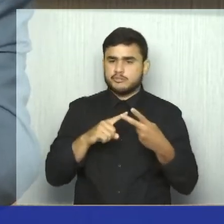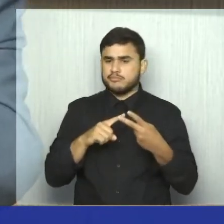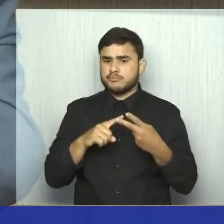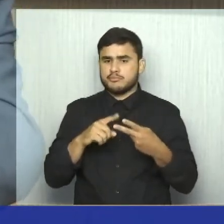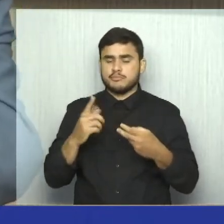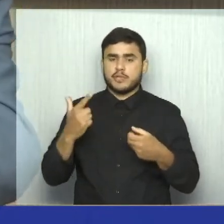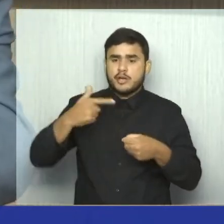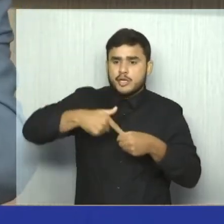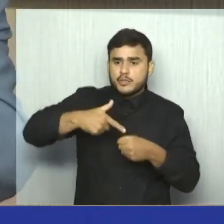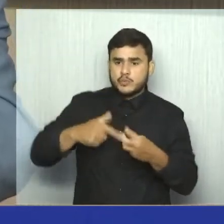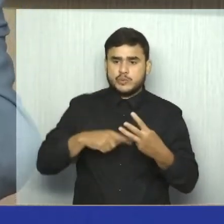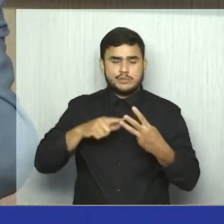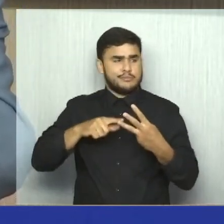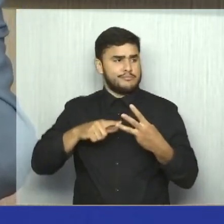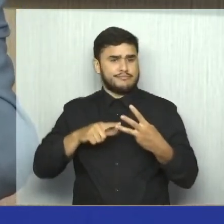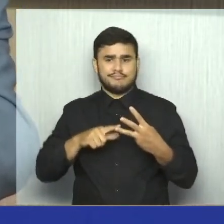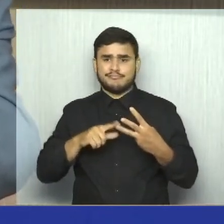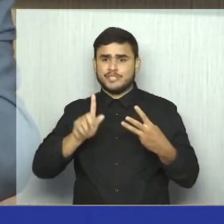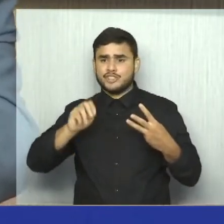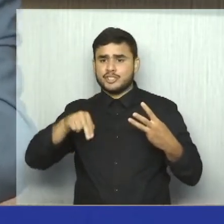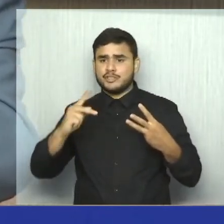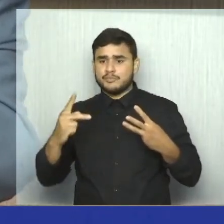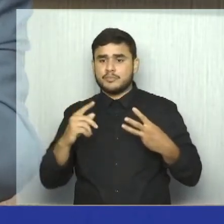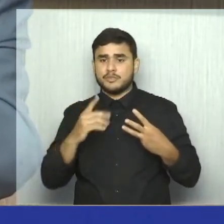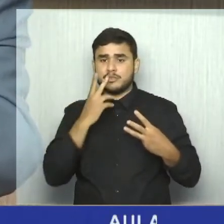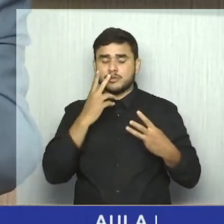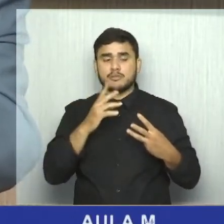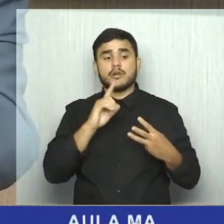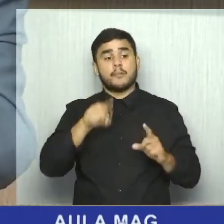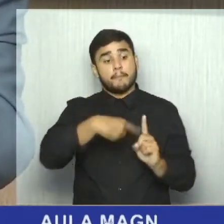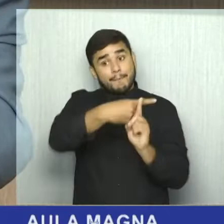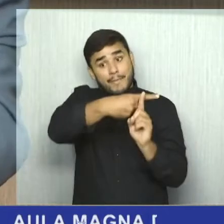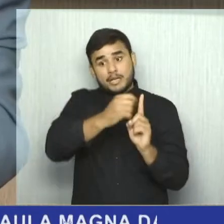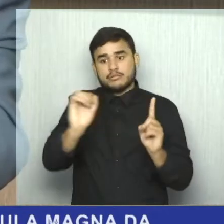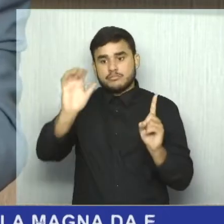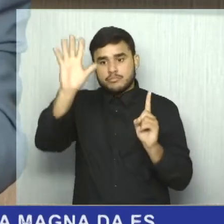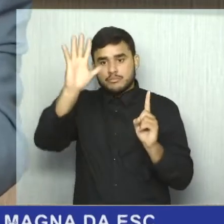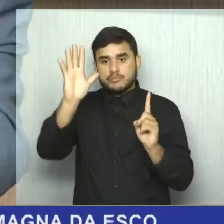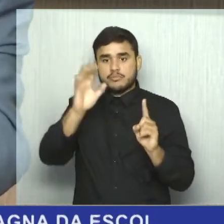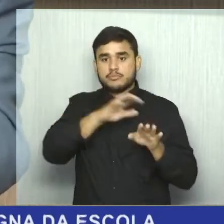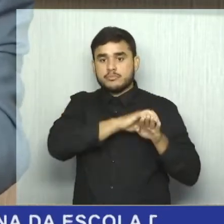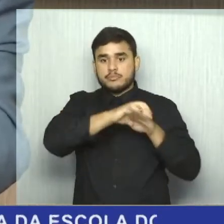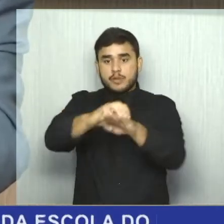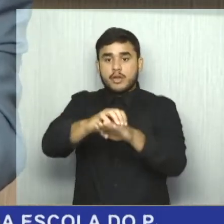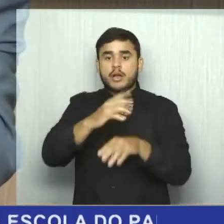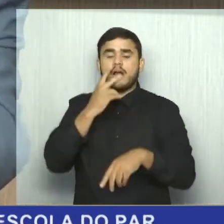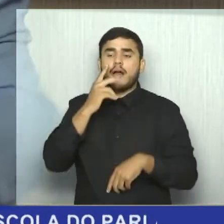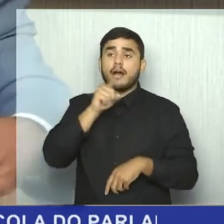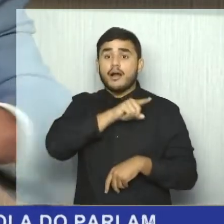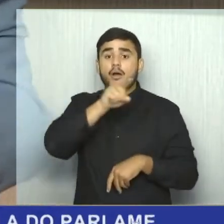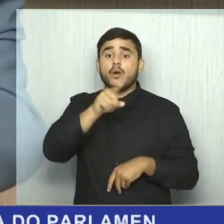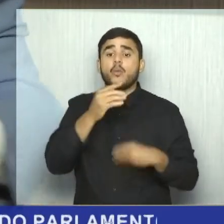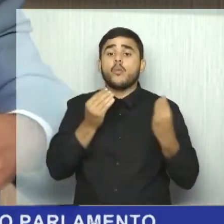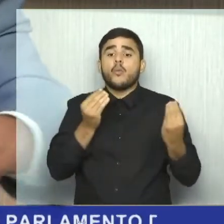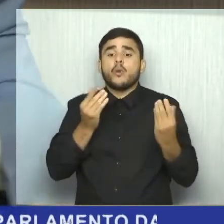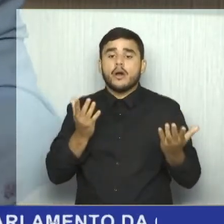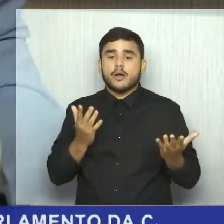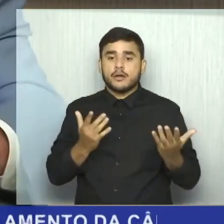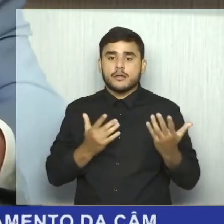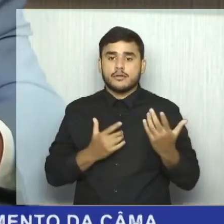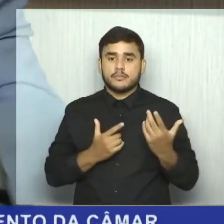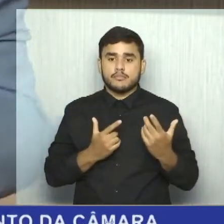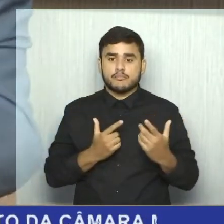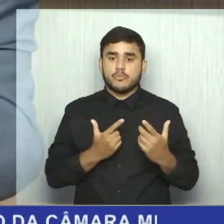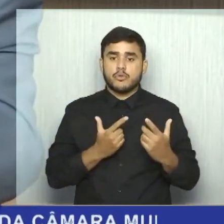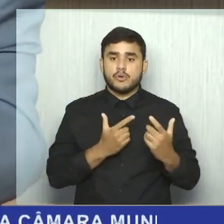o frete para levar essas coisas é levado em conta. E não tem concorrência, porque não tem duas